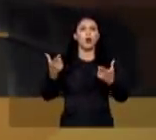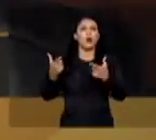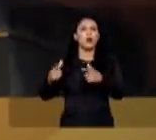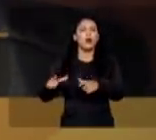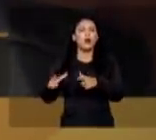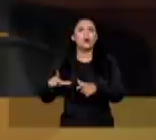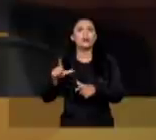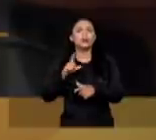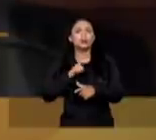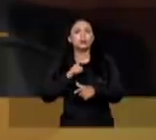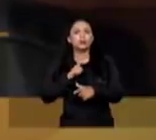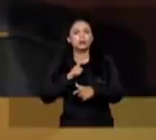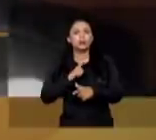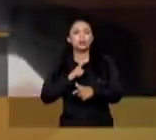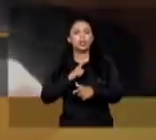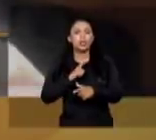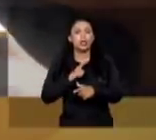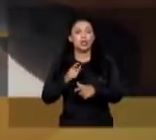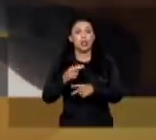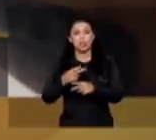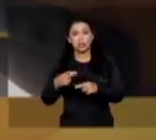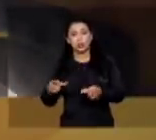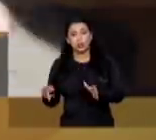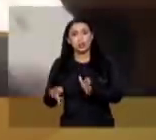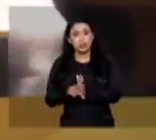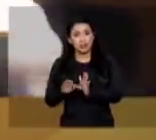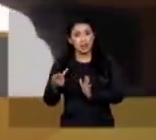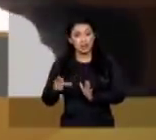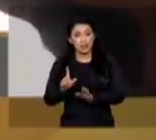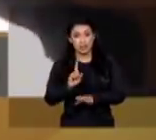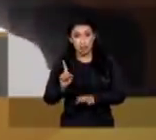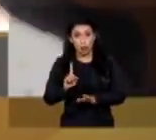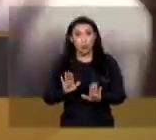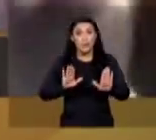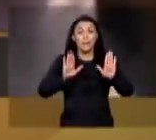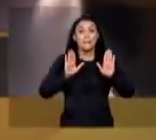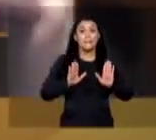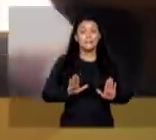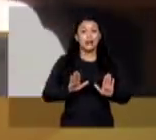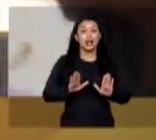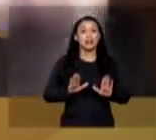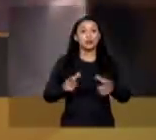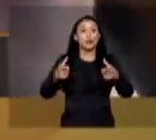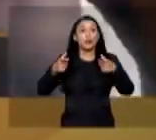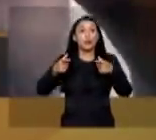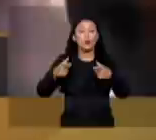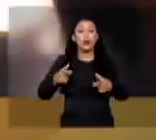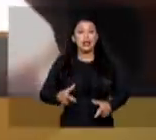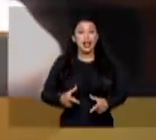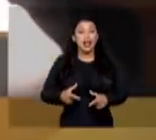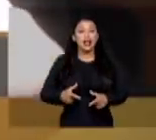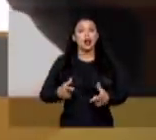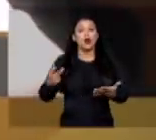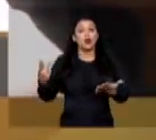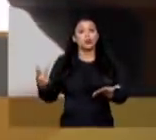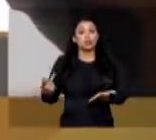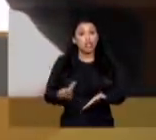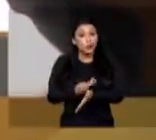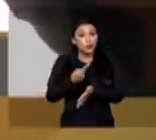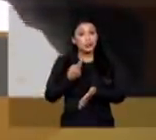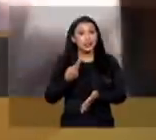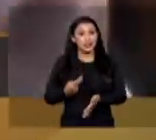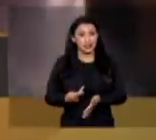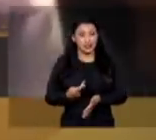coisas, nesse sentido, mas sim onde se situa o juízo do local onde os atos teriam